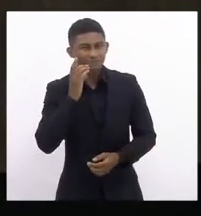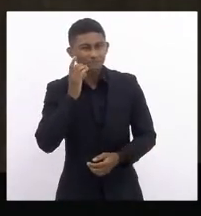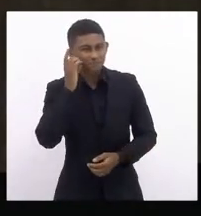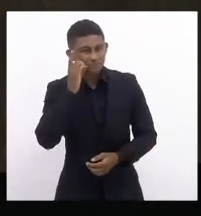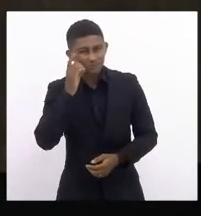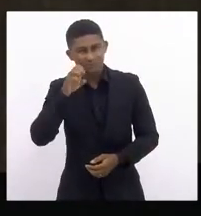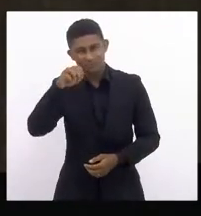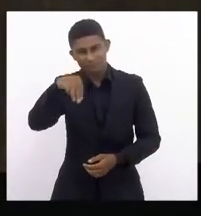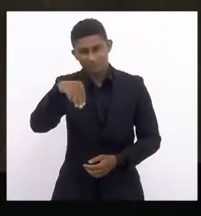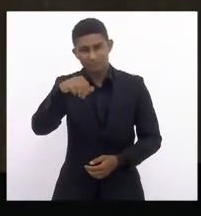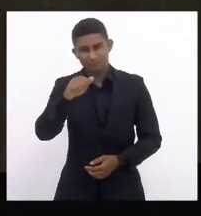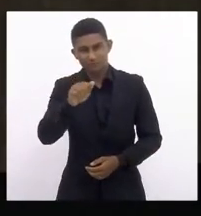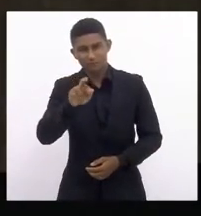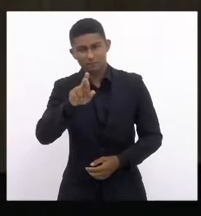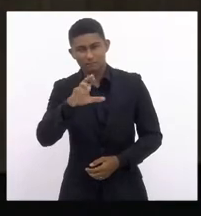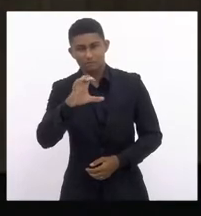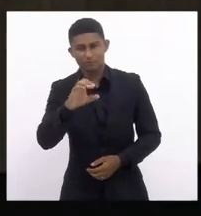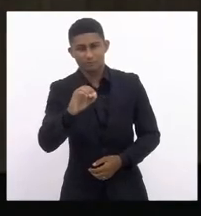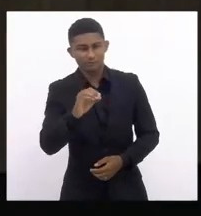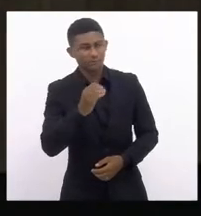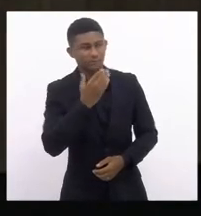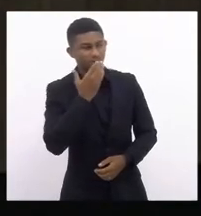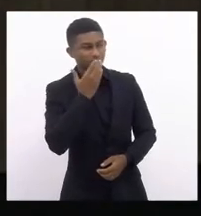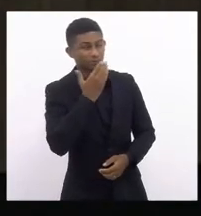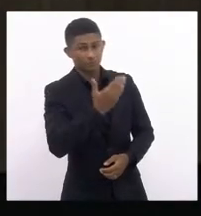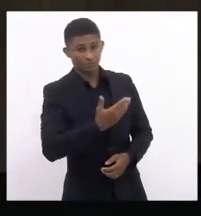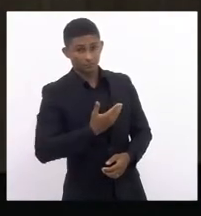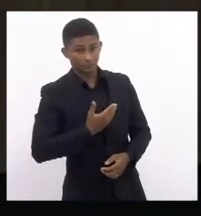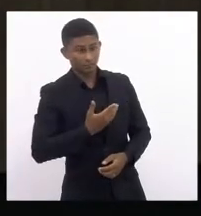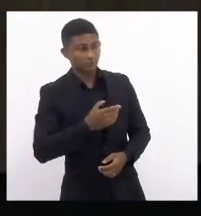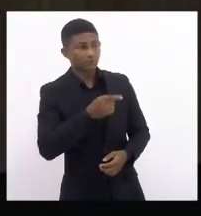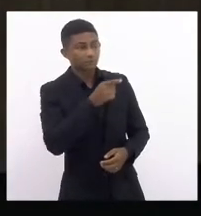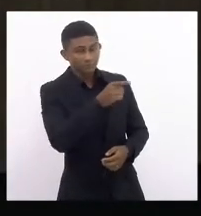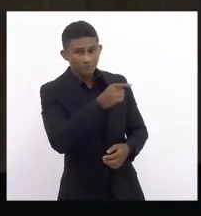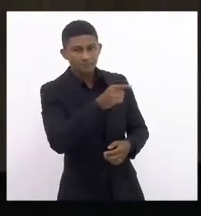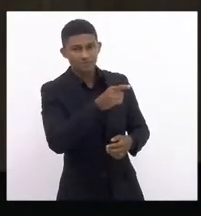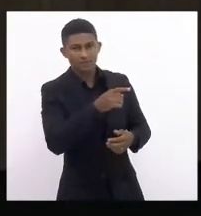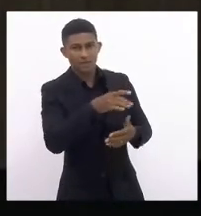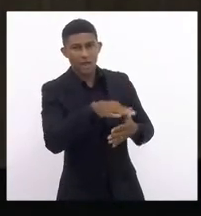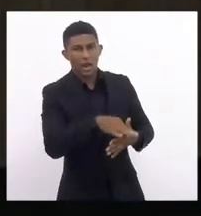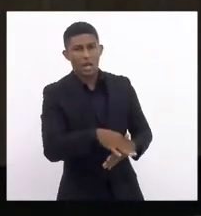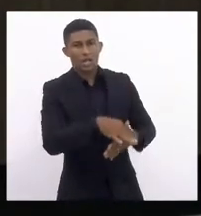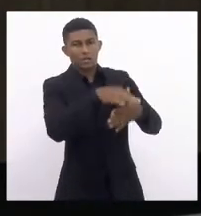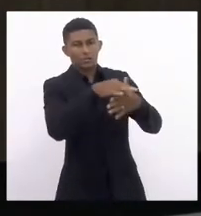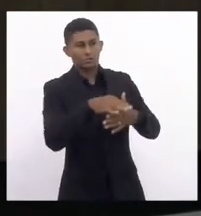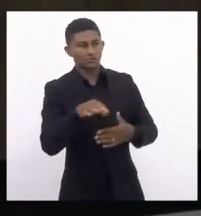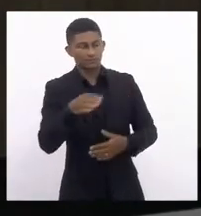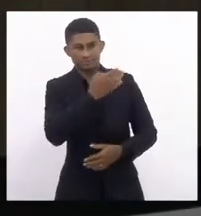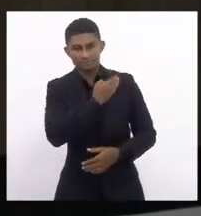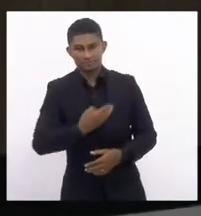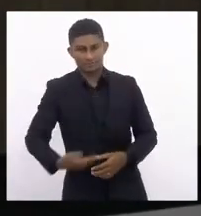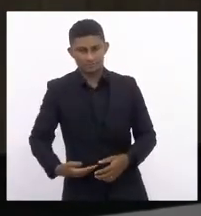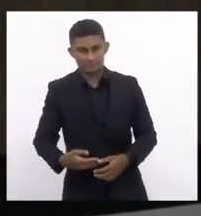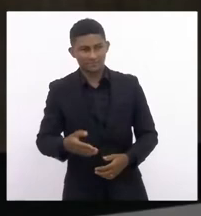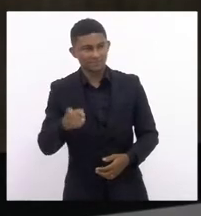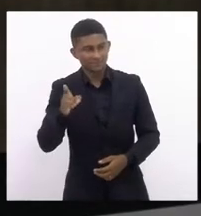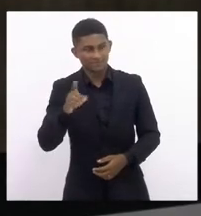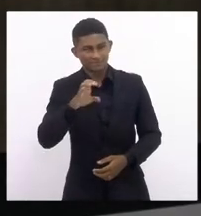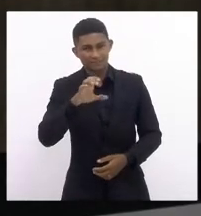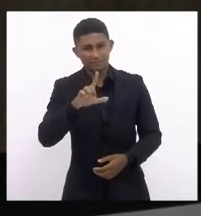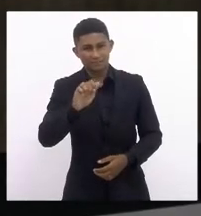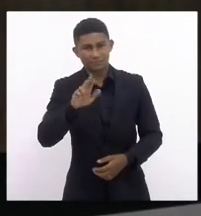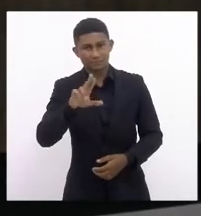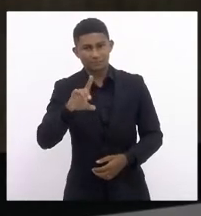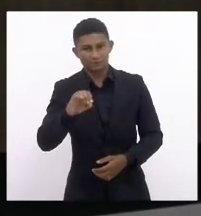Pacheco, líder do governo Cláudio Castro, que eu sou oposição,